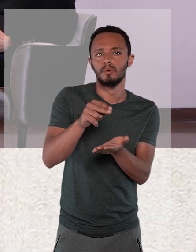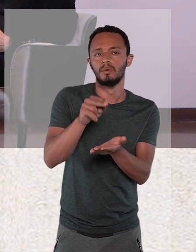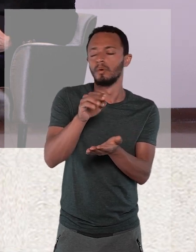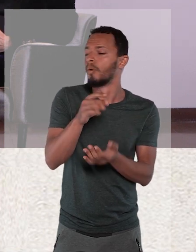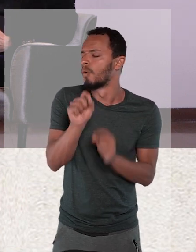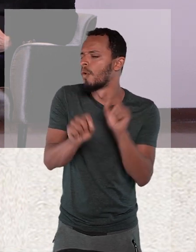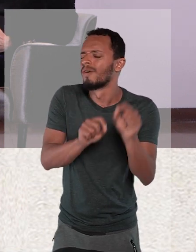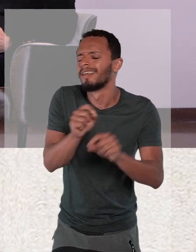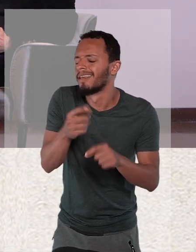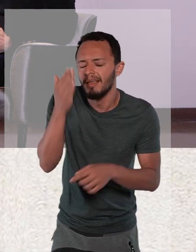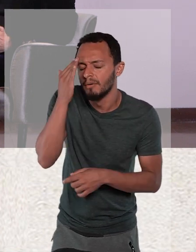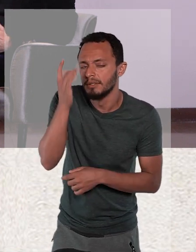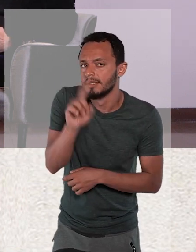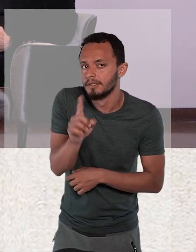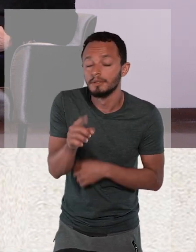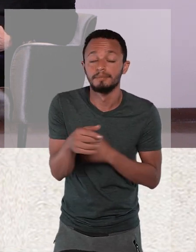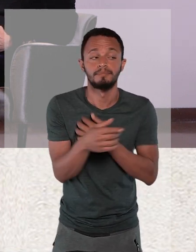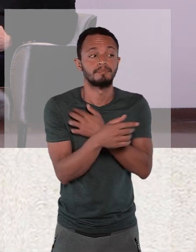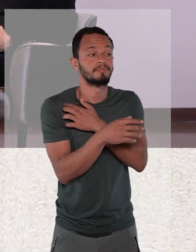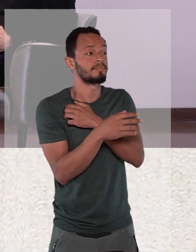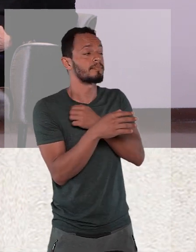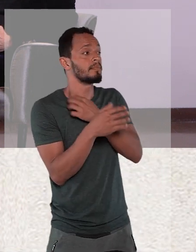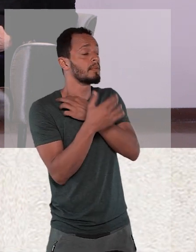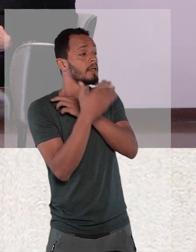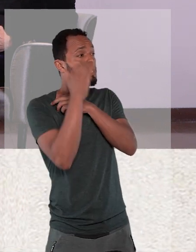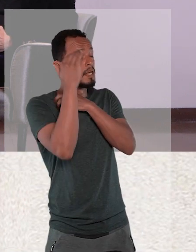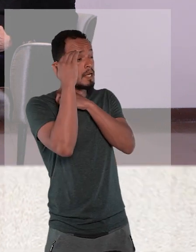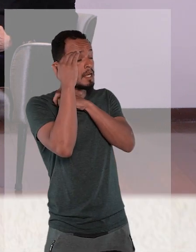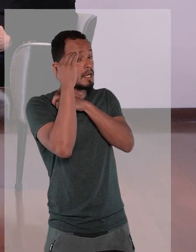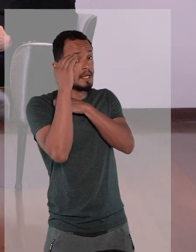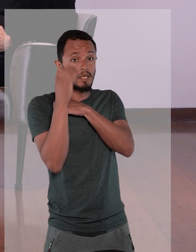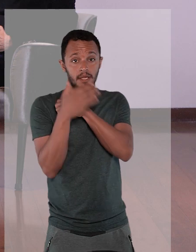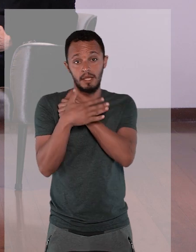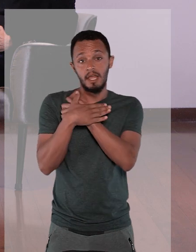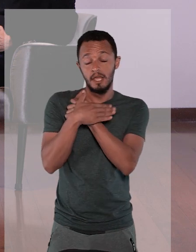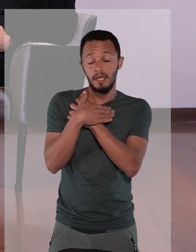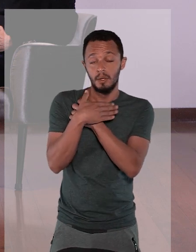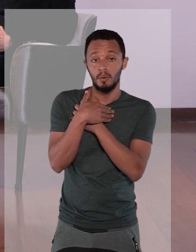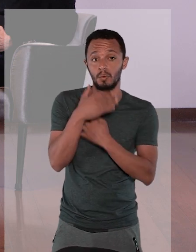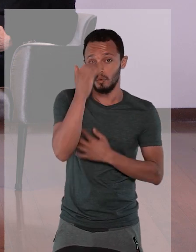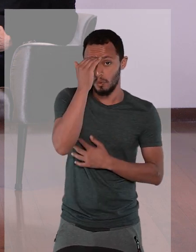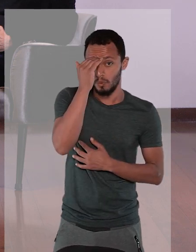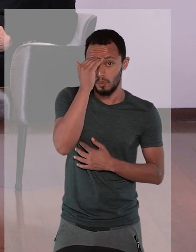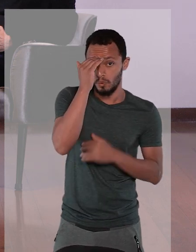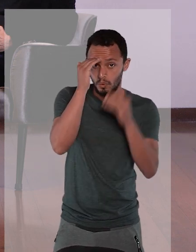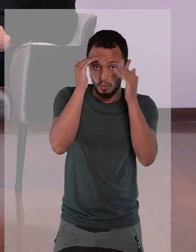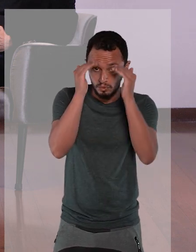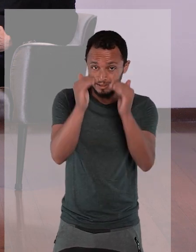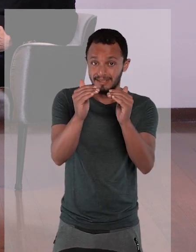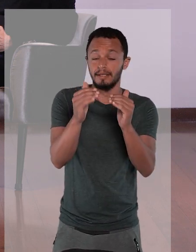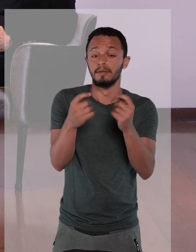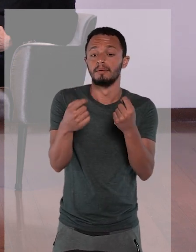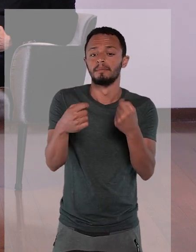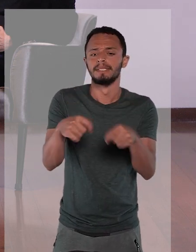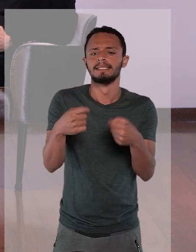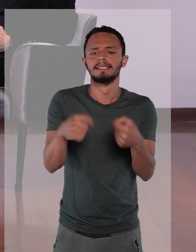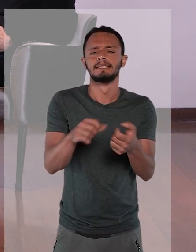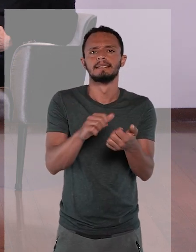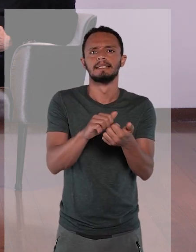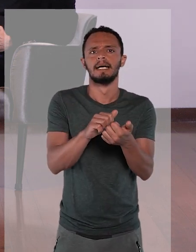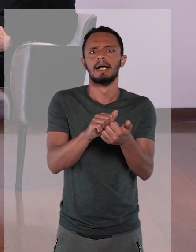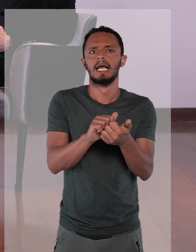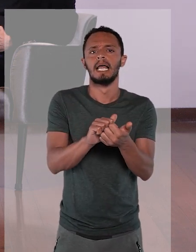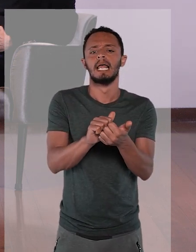Aprovado o quê, Afonso? Eu considero isso, eu espero que isso tenha condições de ser revisto. Né? Escola é estudar em casa.